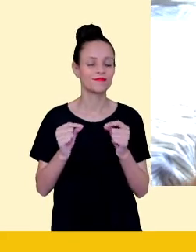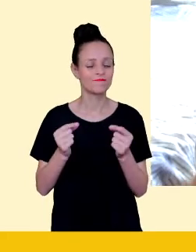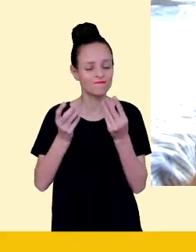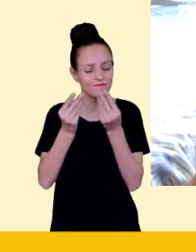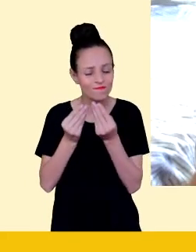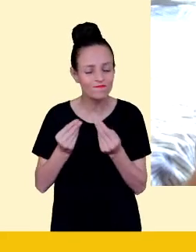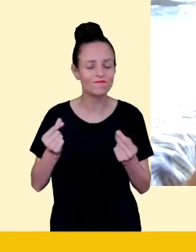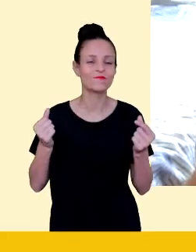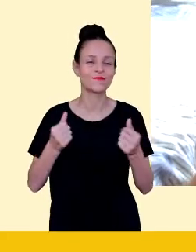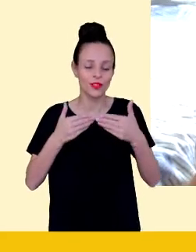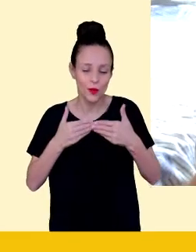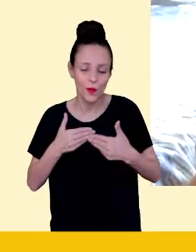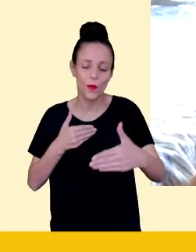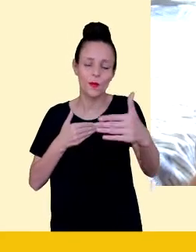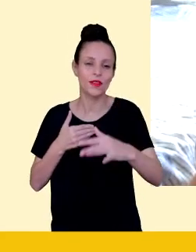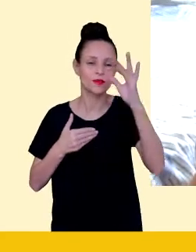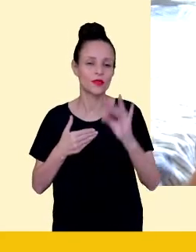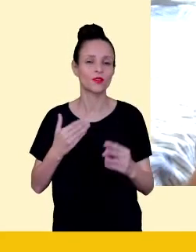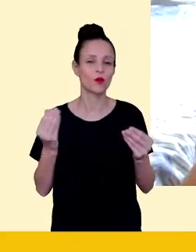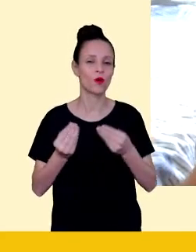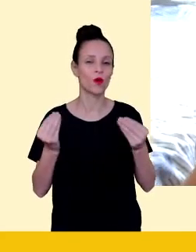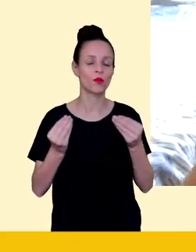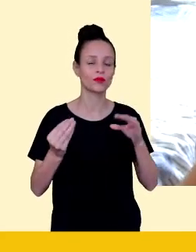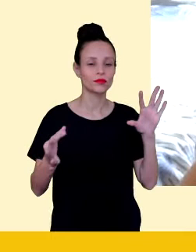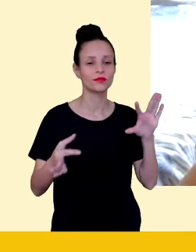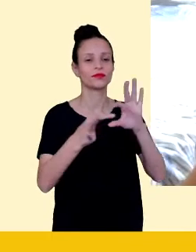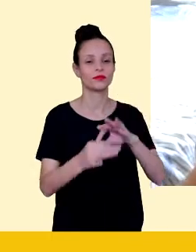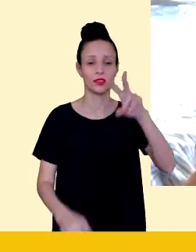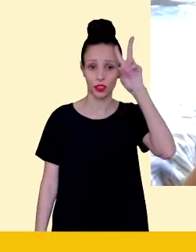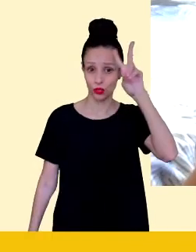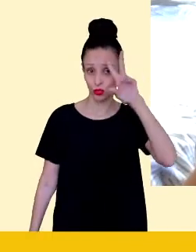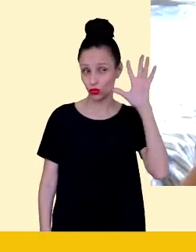na sua essência, no seu ponto de partida, assim, de